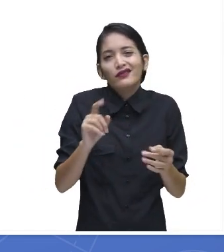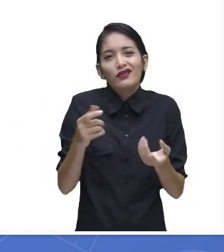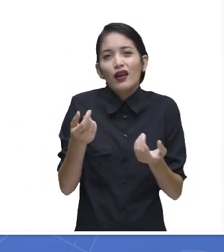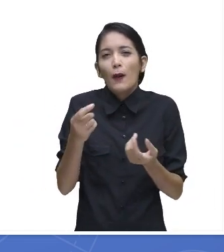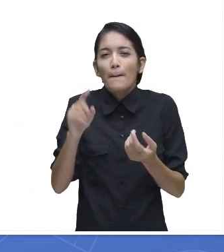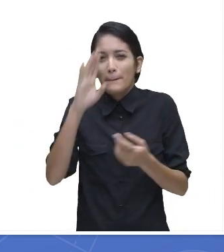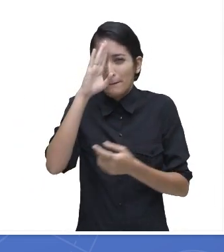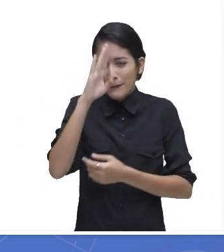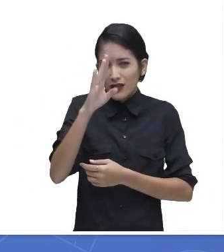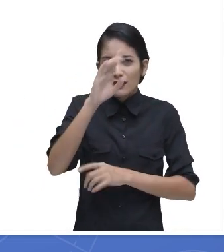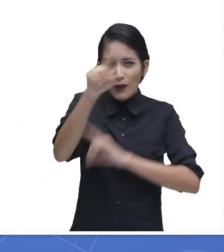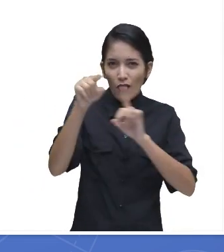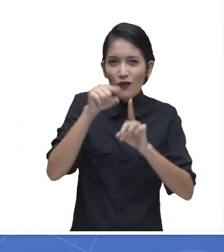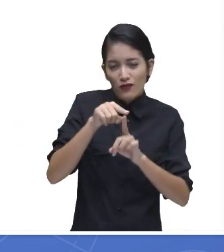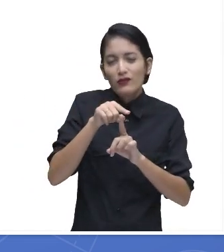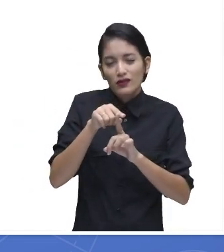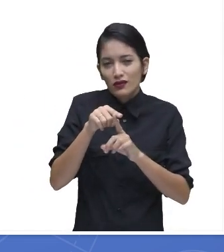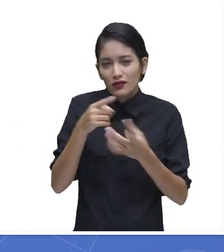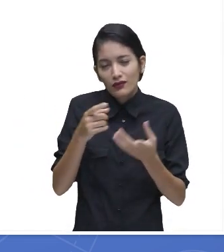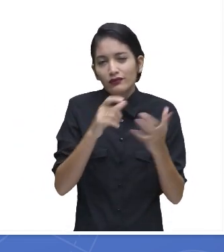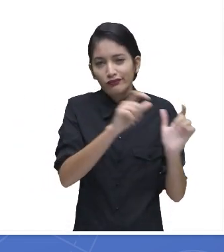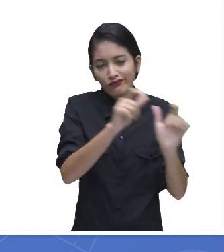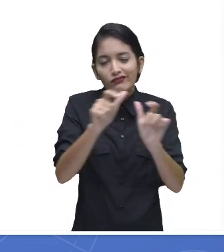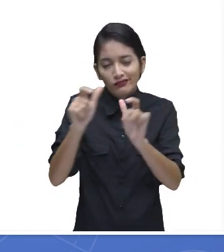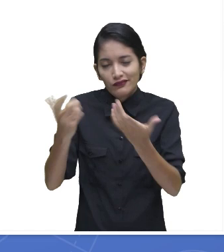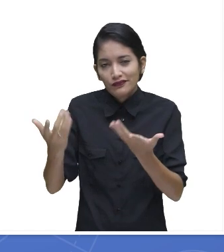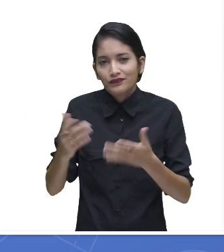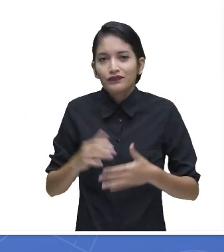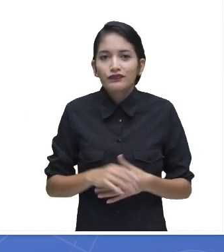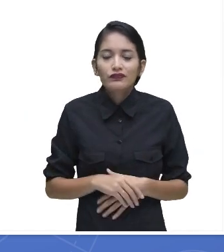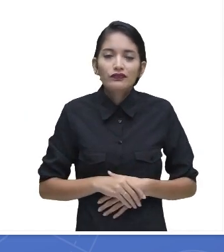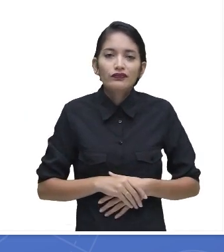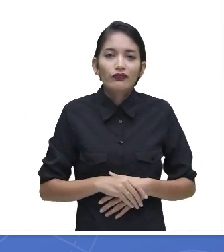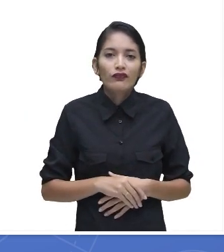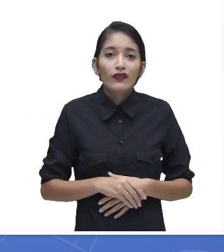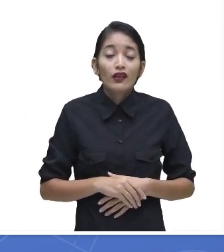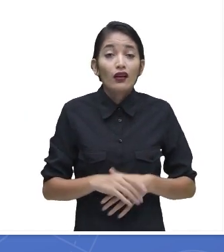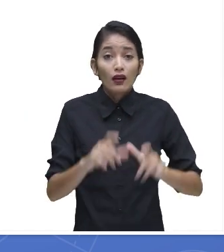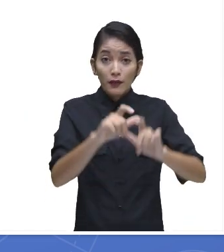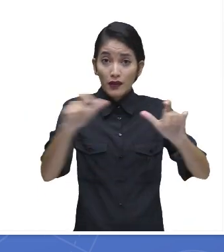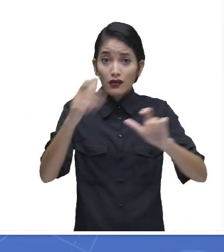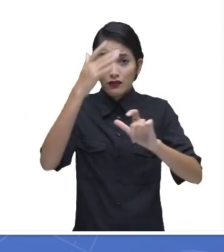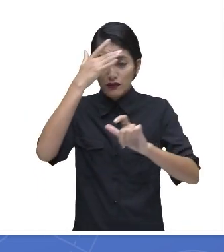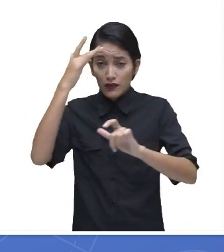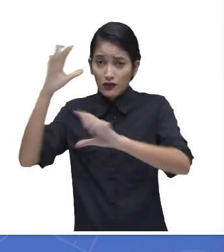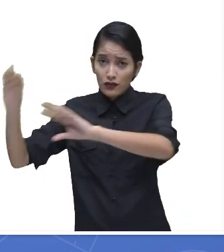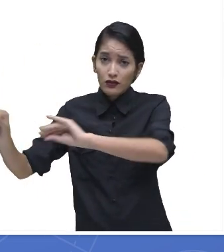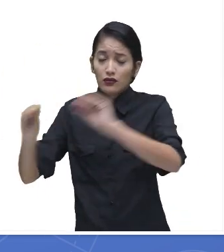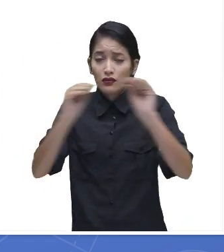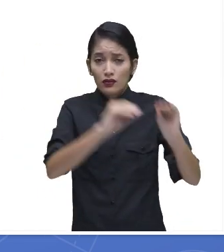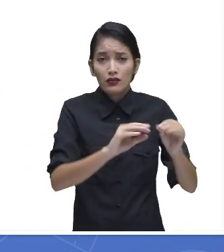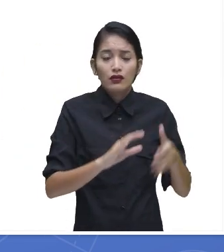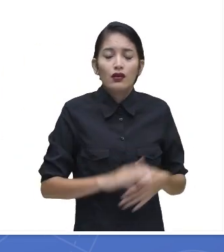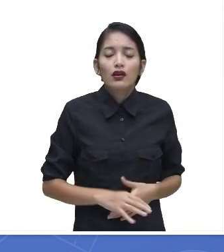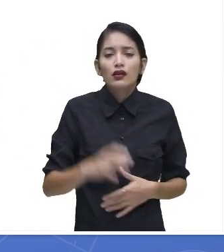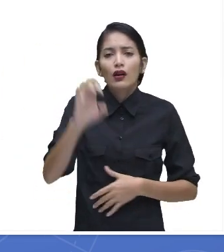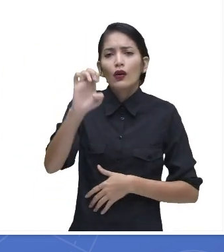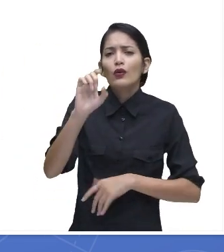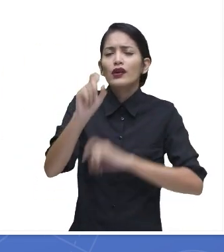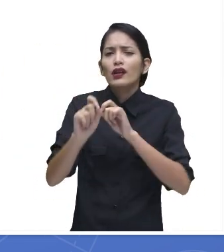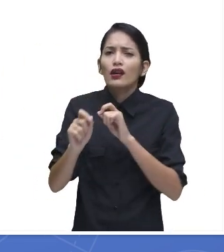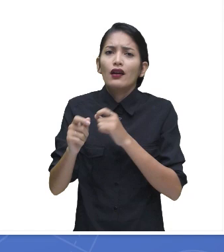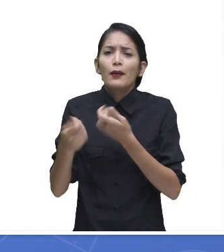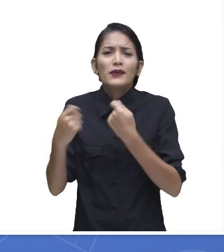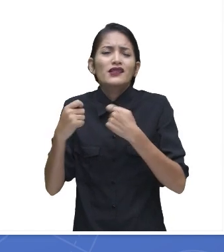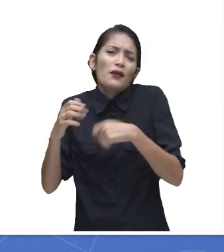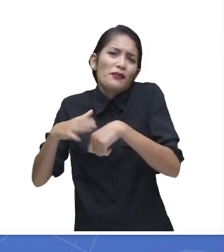questão da terra, né, da posse de terra, que faz com que a maioria das pessoas saiam do campo. A letra E, carência de melhores